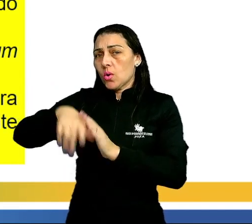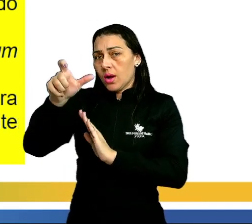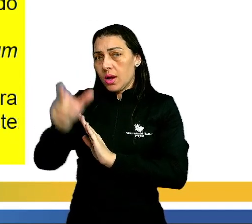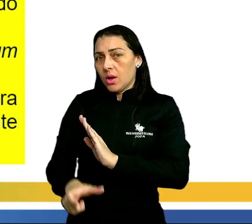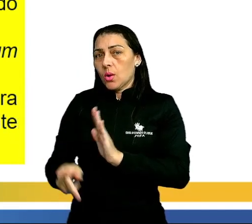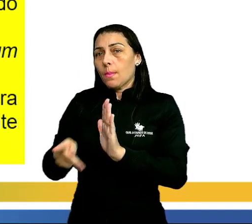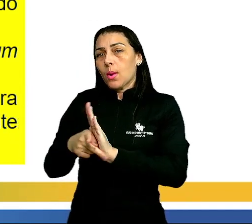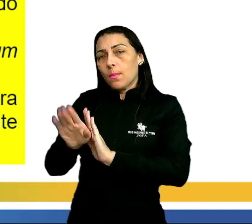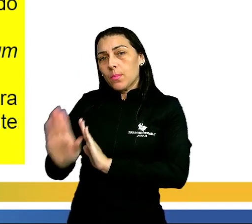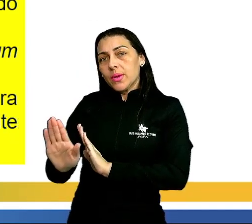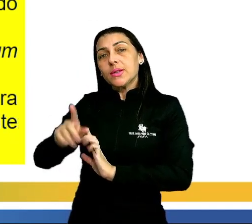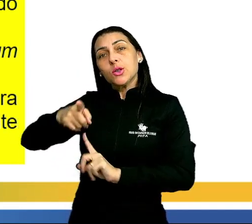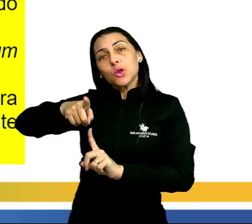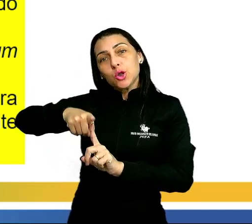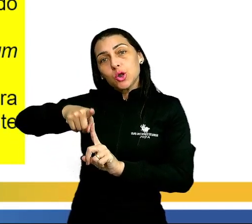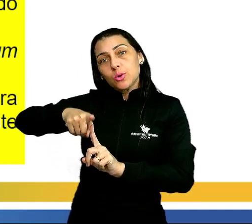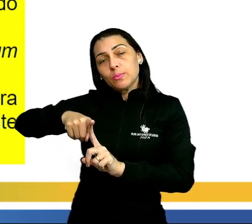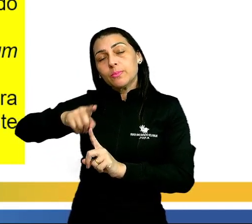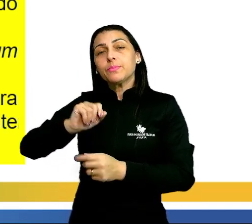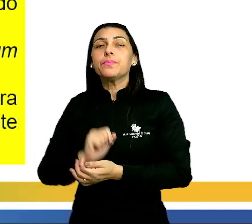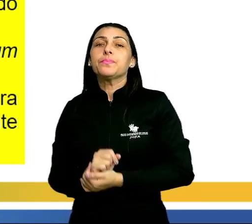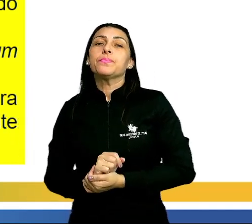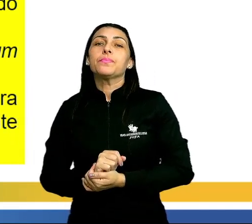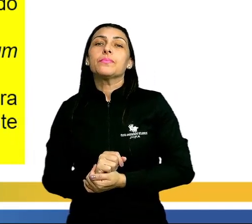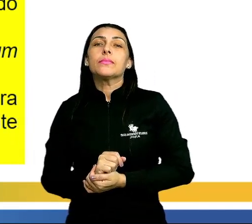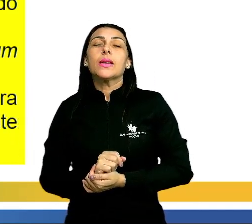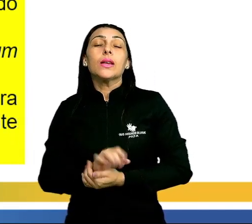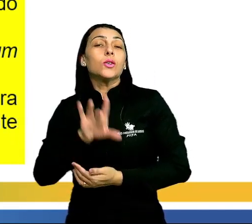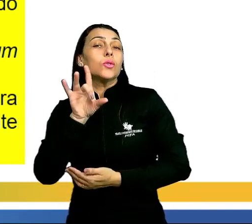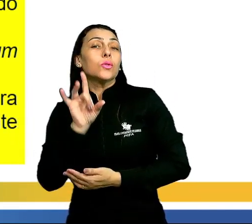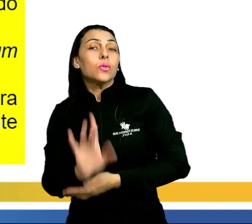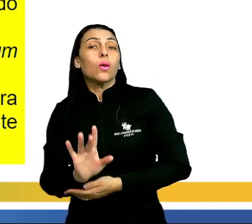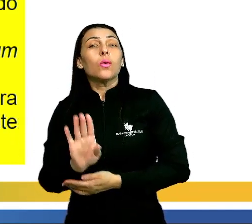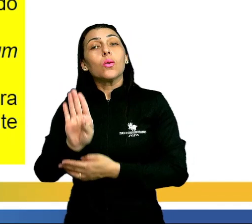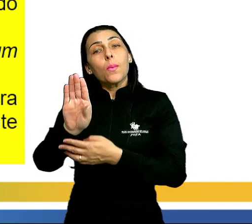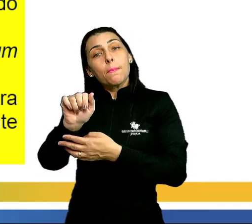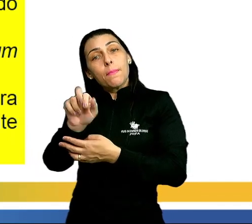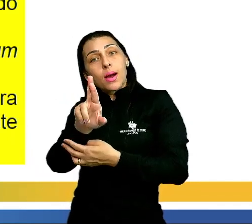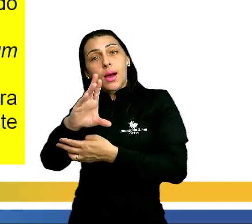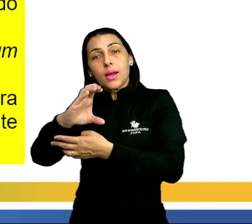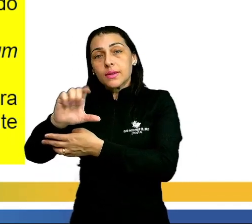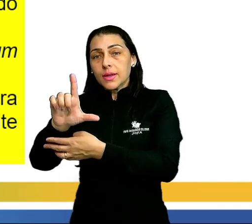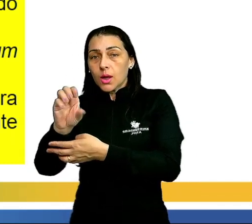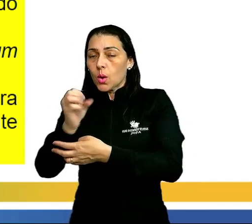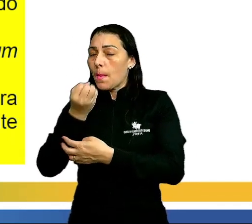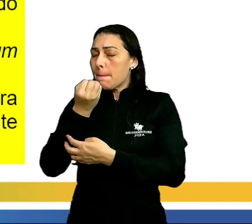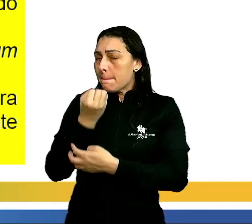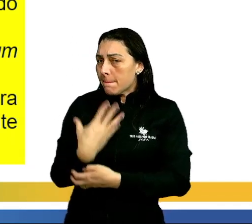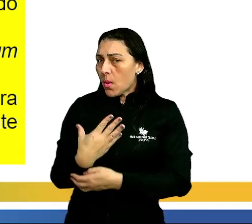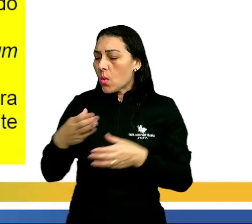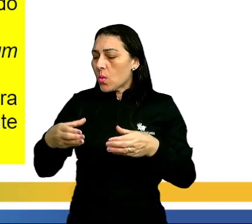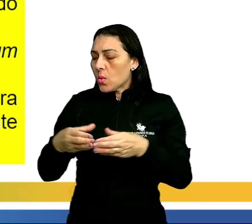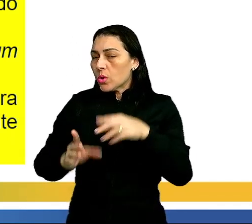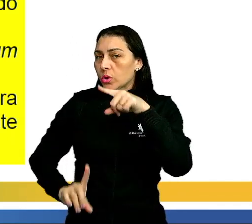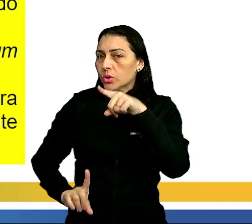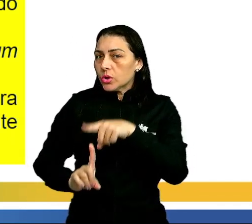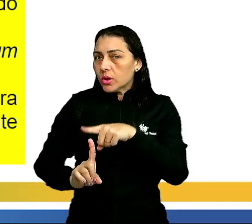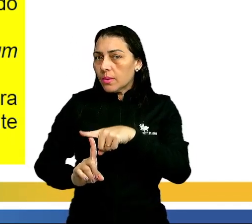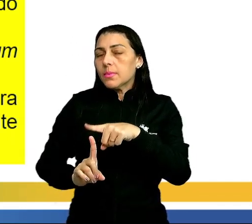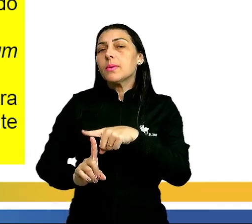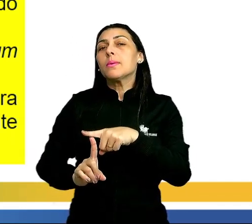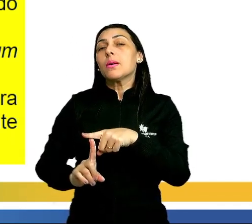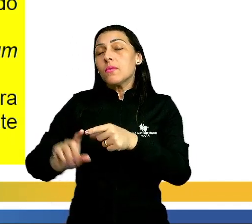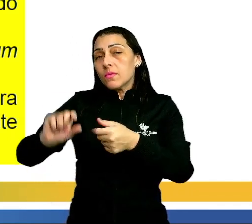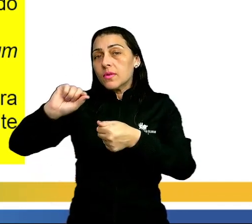ali. Então, neste caso, não basta que o Barcelona seja uma boa equipe, um bom time,